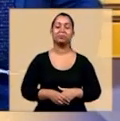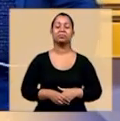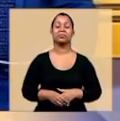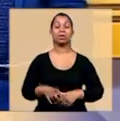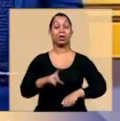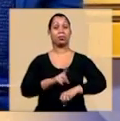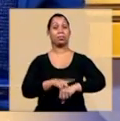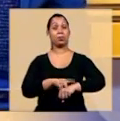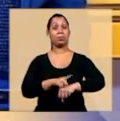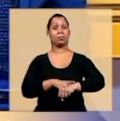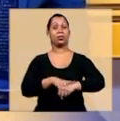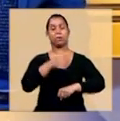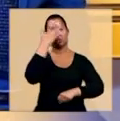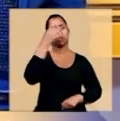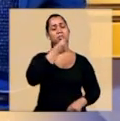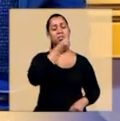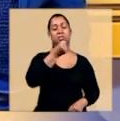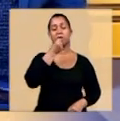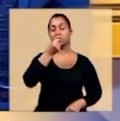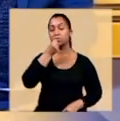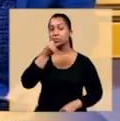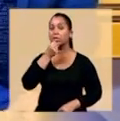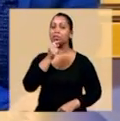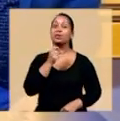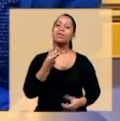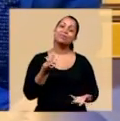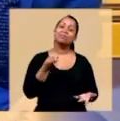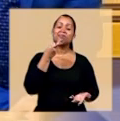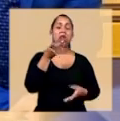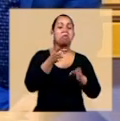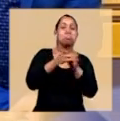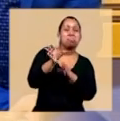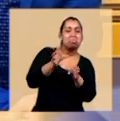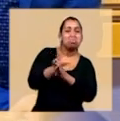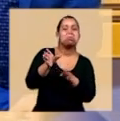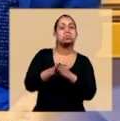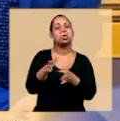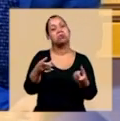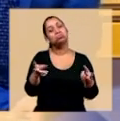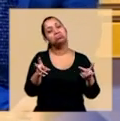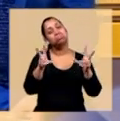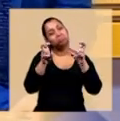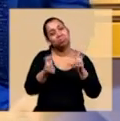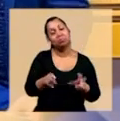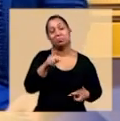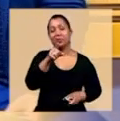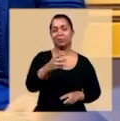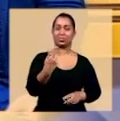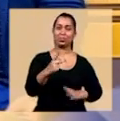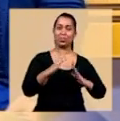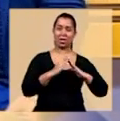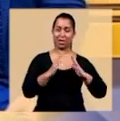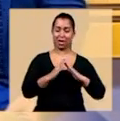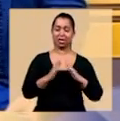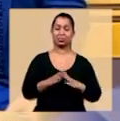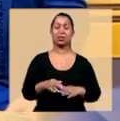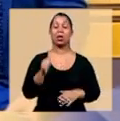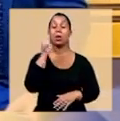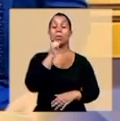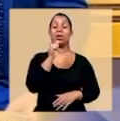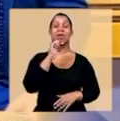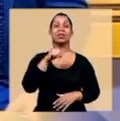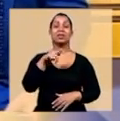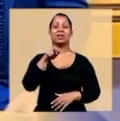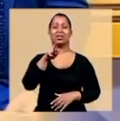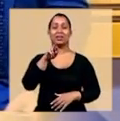né, Matheus? Isso mesmo. Aquele momento em que os nossos entrevistados deixam um recado, uma orientação, uma dica para você que está aí em casa. Começo